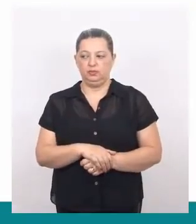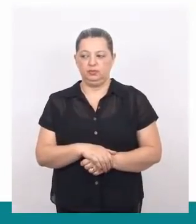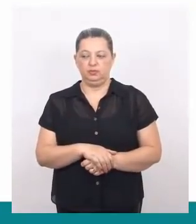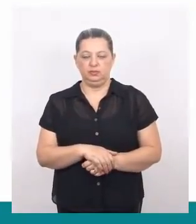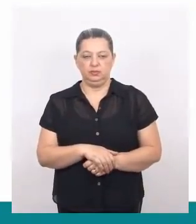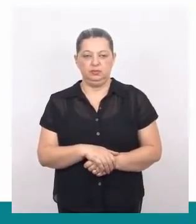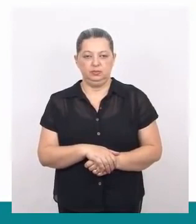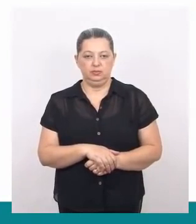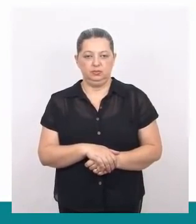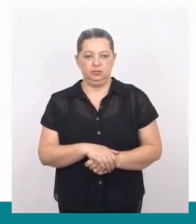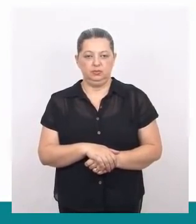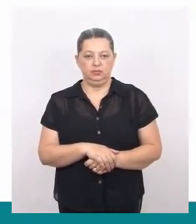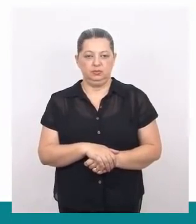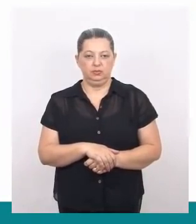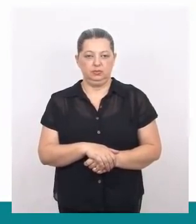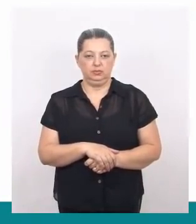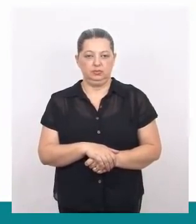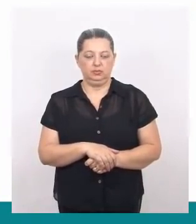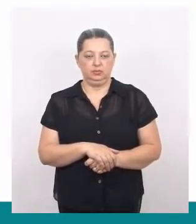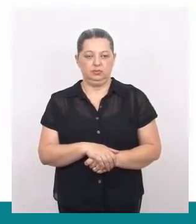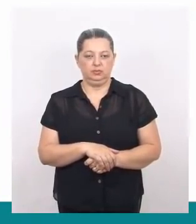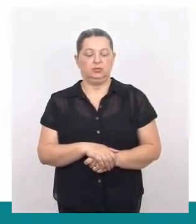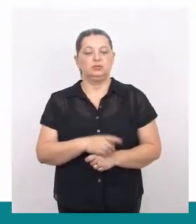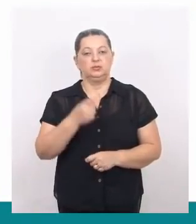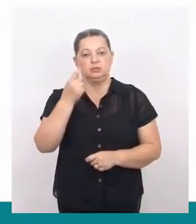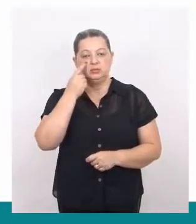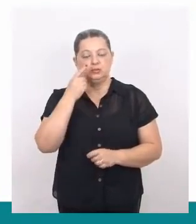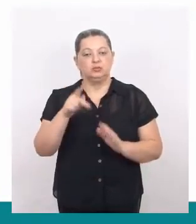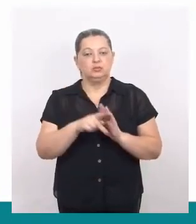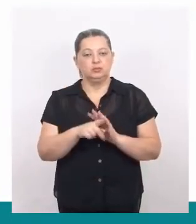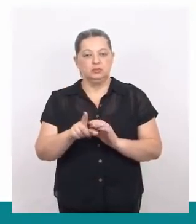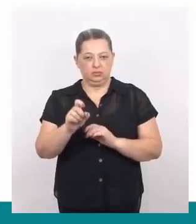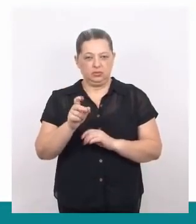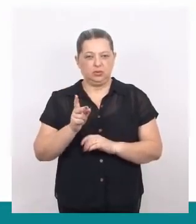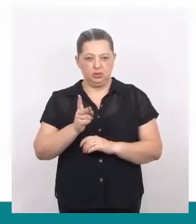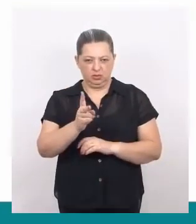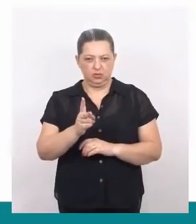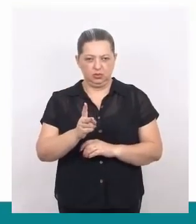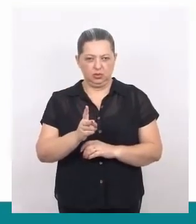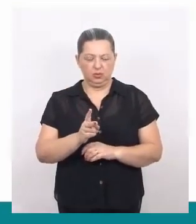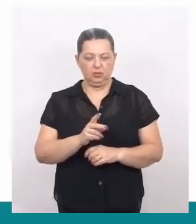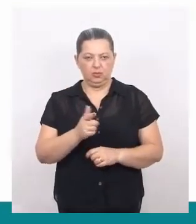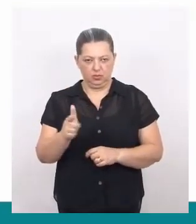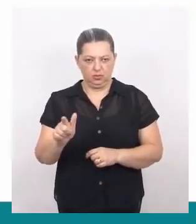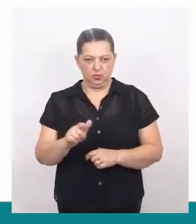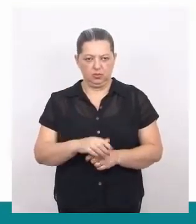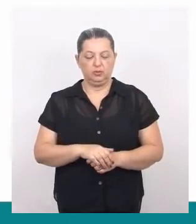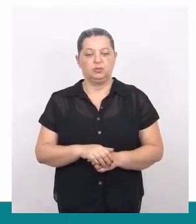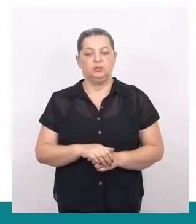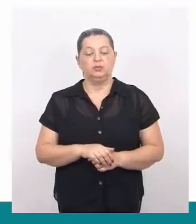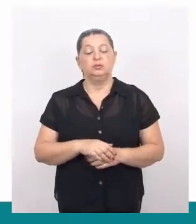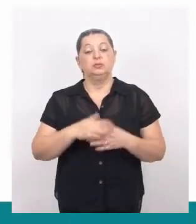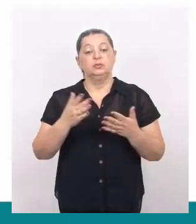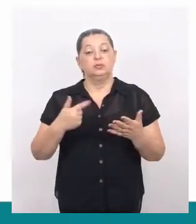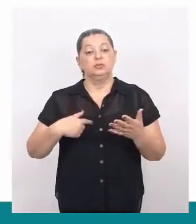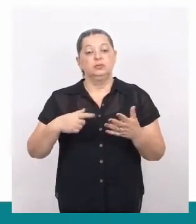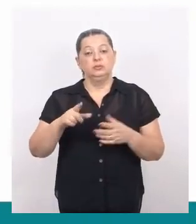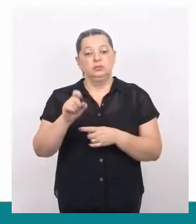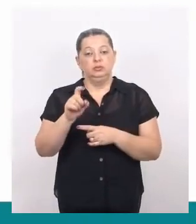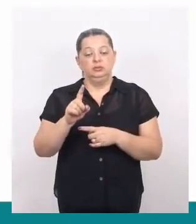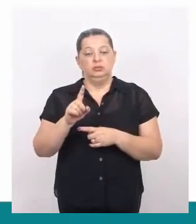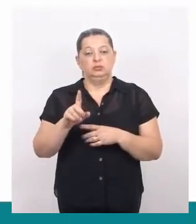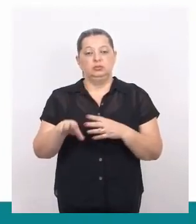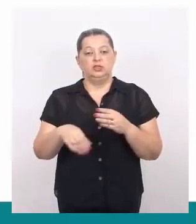Esse aqui também é novamente mostrando a tela em zoom, acredito que pode passar. Então, quando ele clicar no ícone